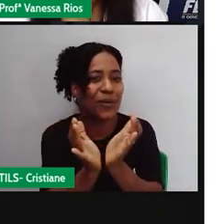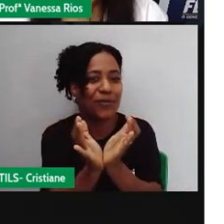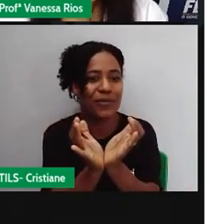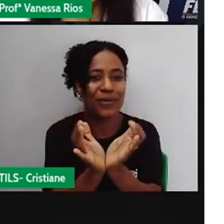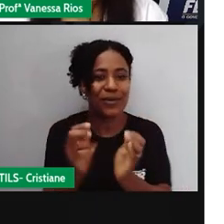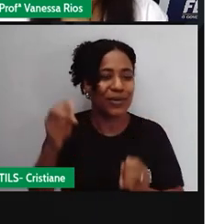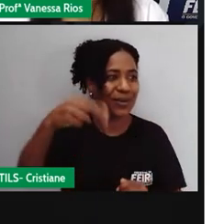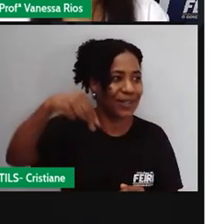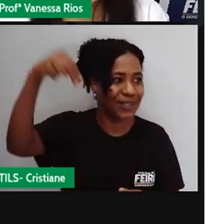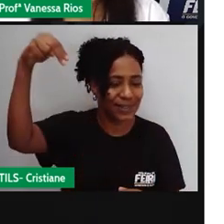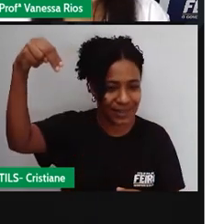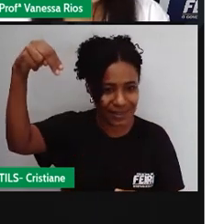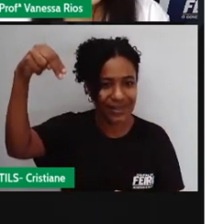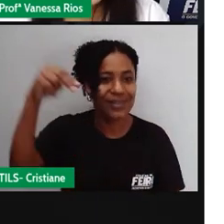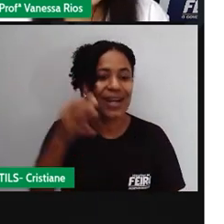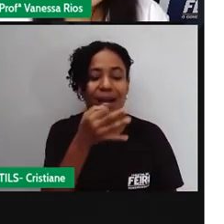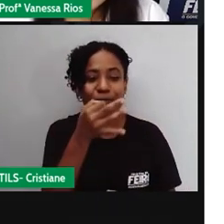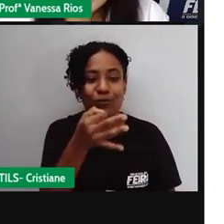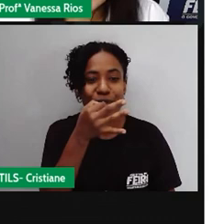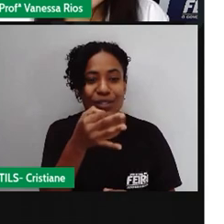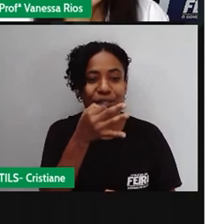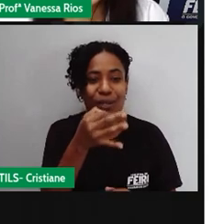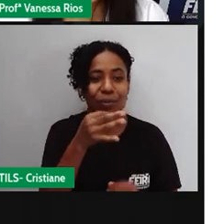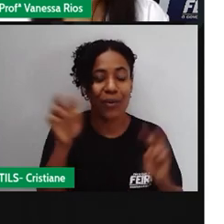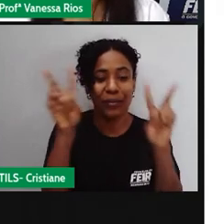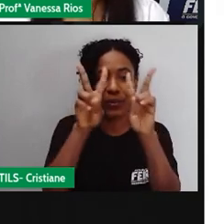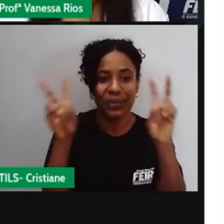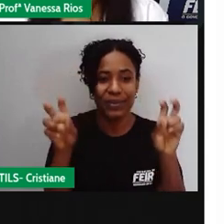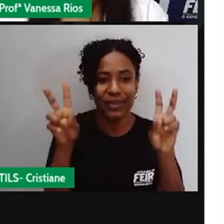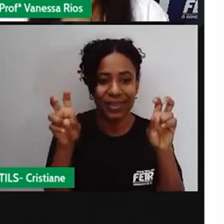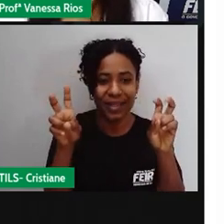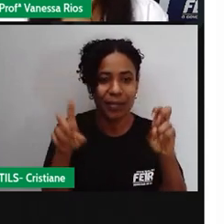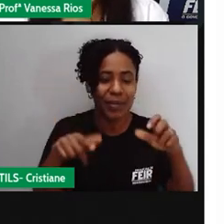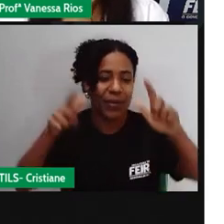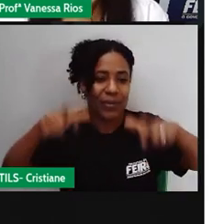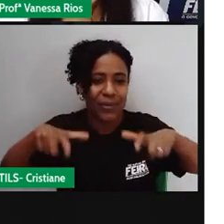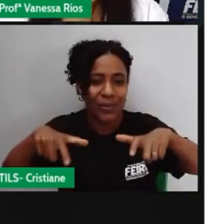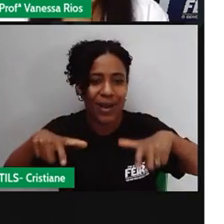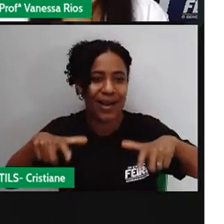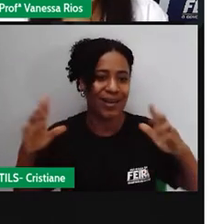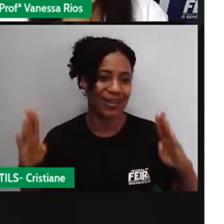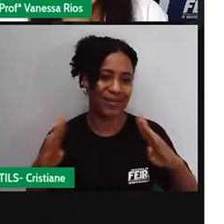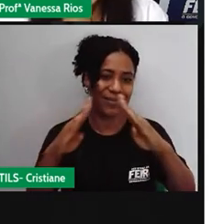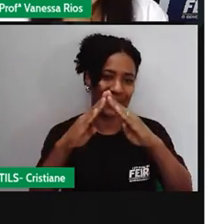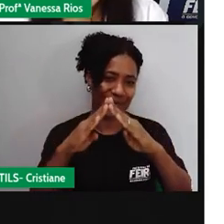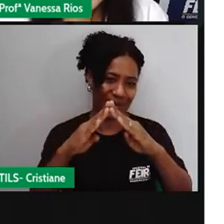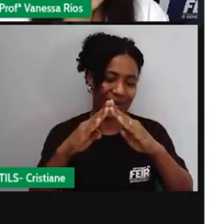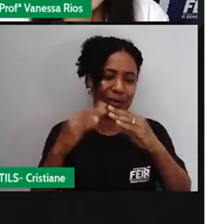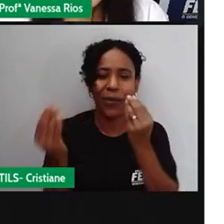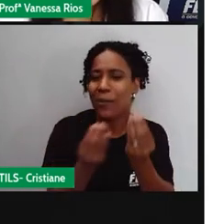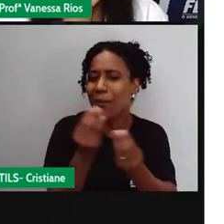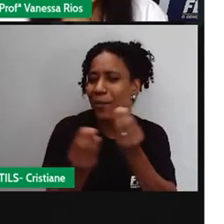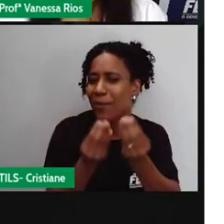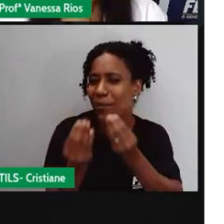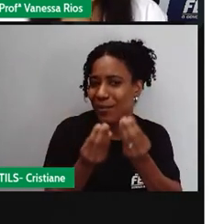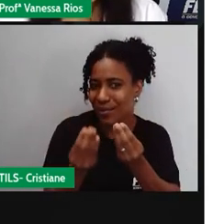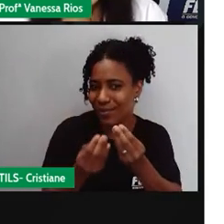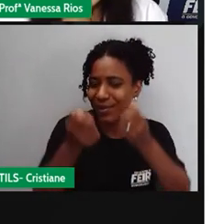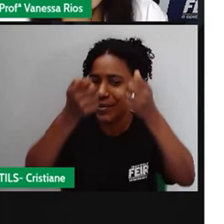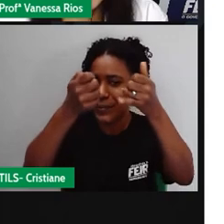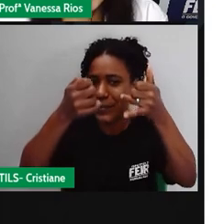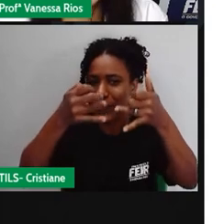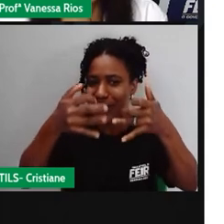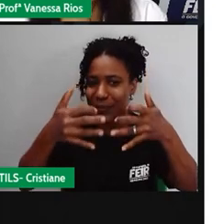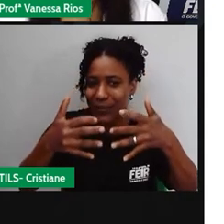para justamente sugerir um tema que é o lugar onde a gente mora. Mas aí observe aí através do que já